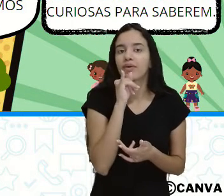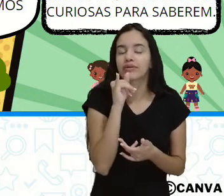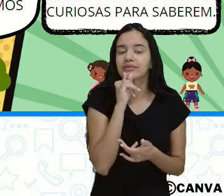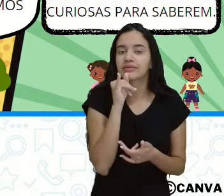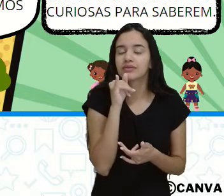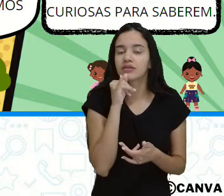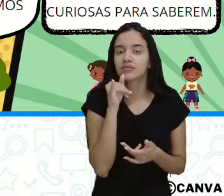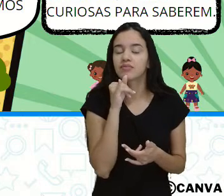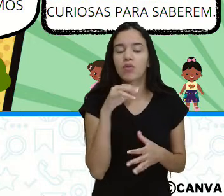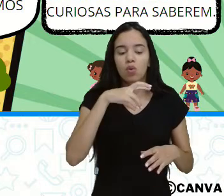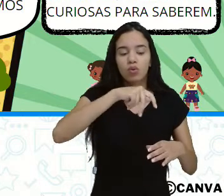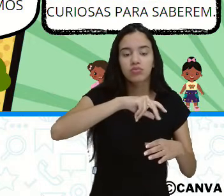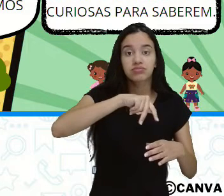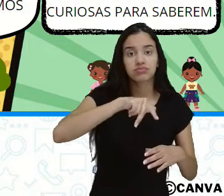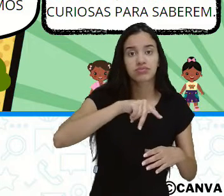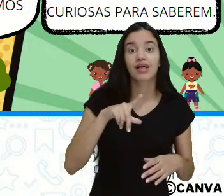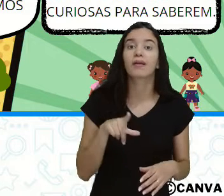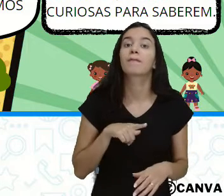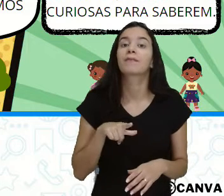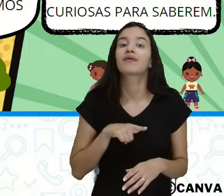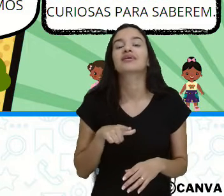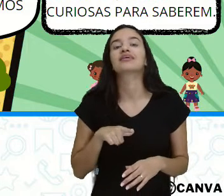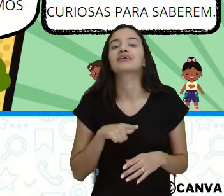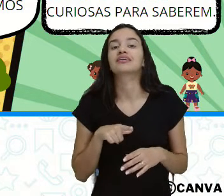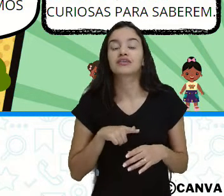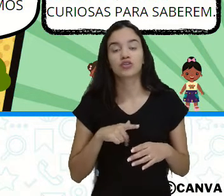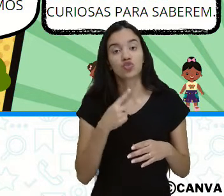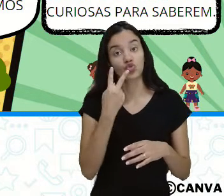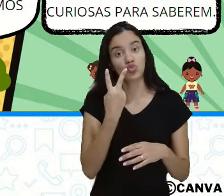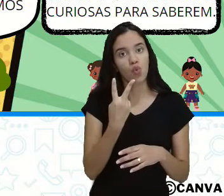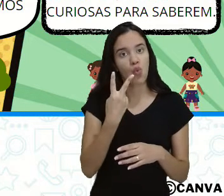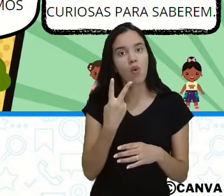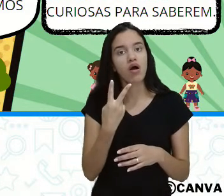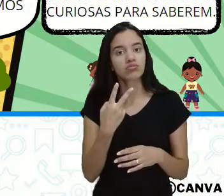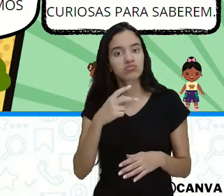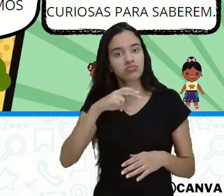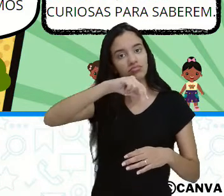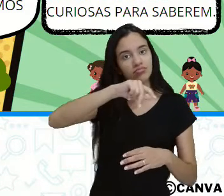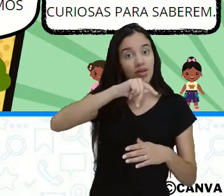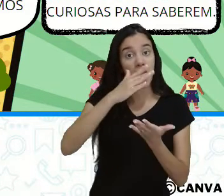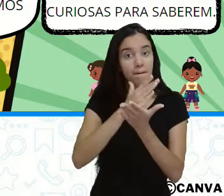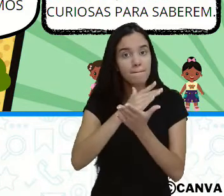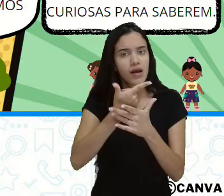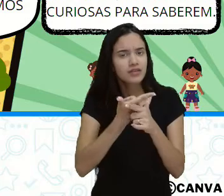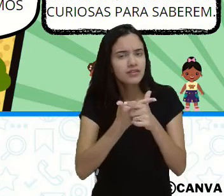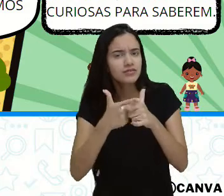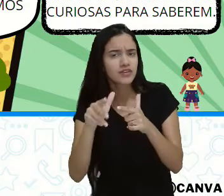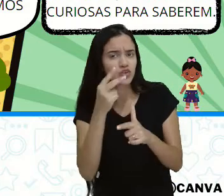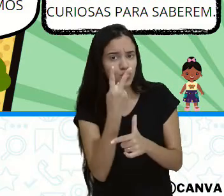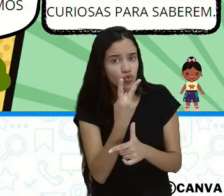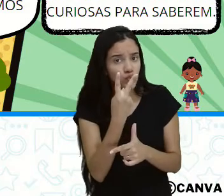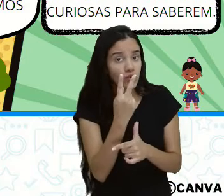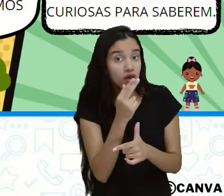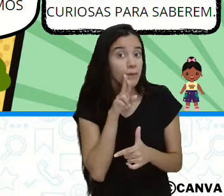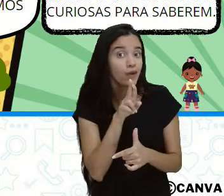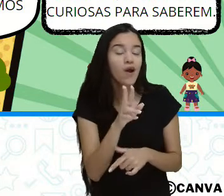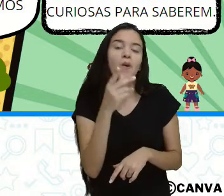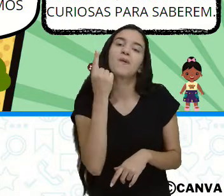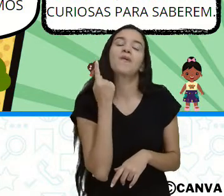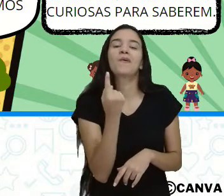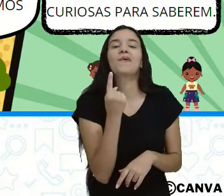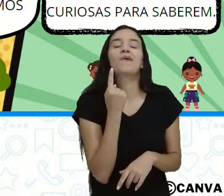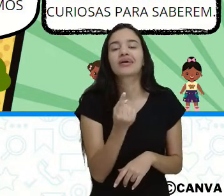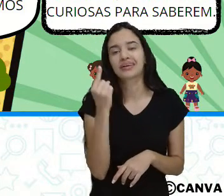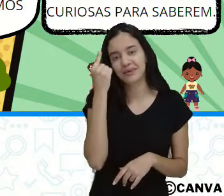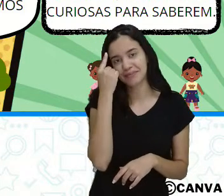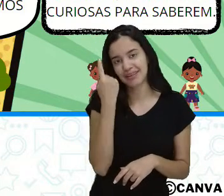garrafa, vai sobrar outra garrafa de 1 litro, né? Então, a metade de 2 é 1. Então, quem pensou